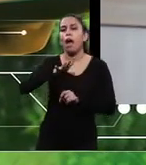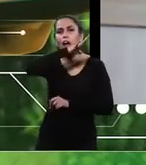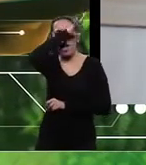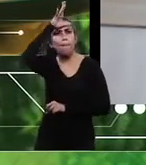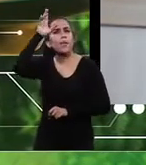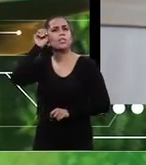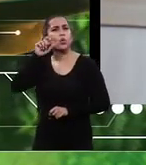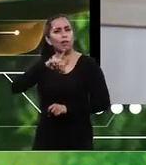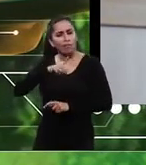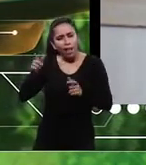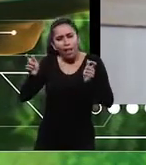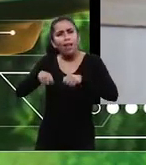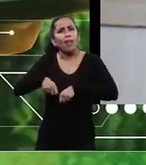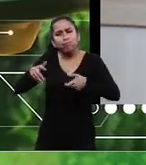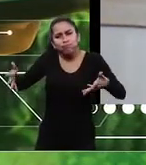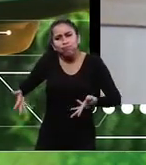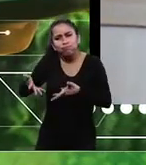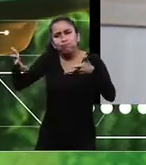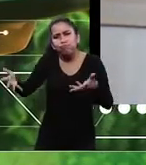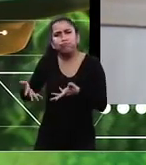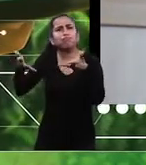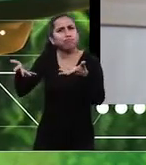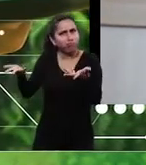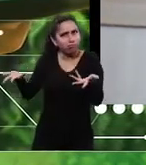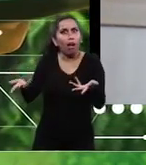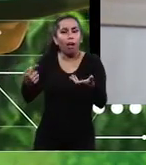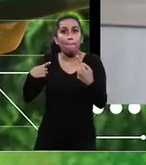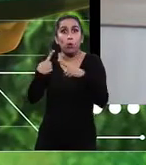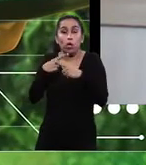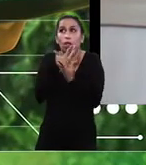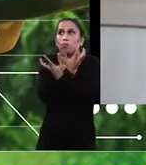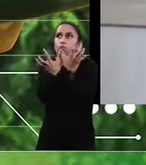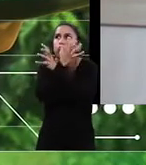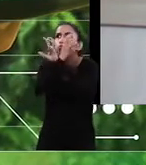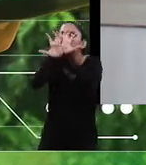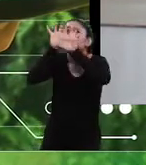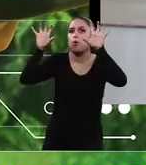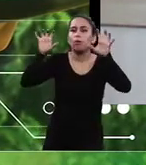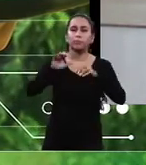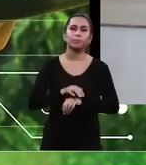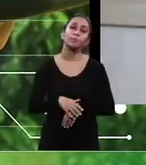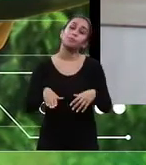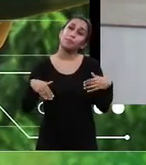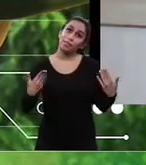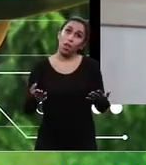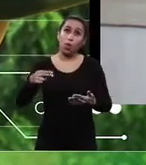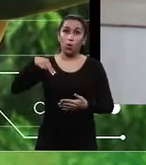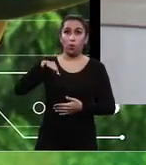nesse sentido pelo equilíbrio climático, né? E o nosso amigo Nelson Filho,